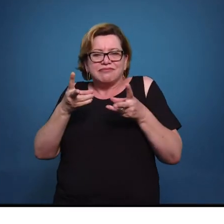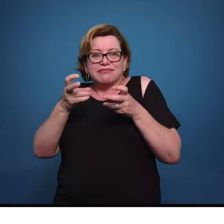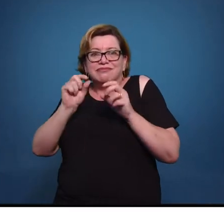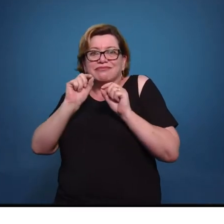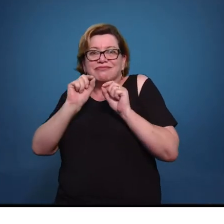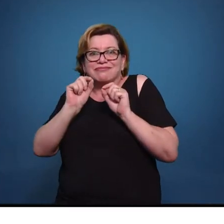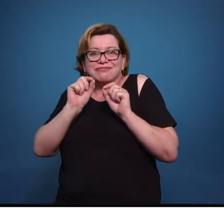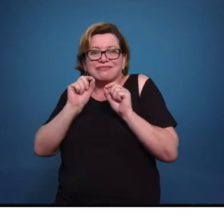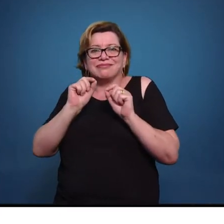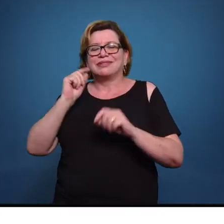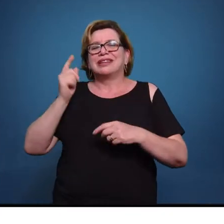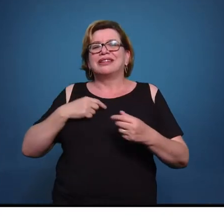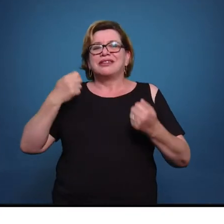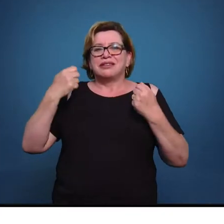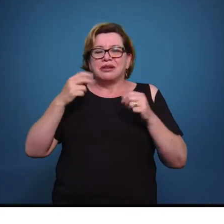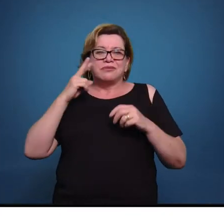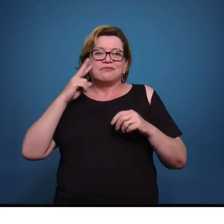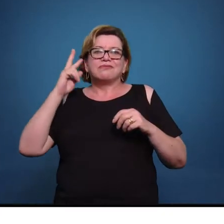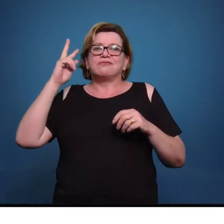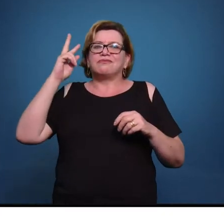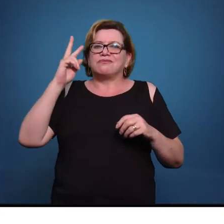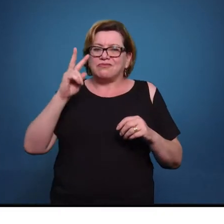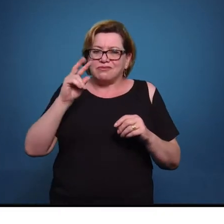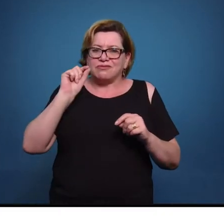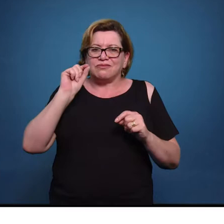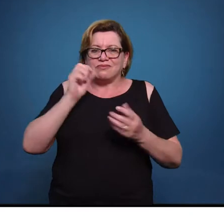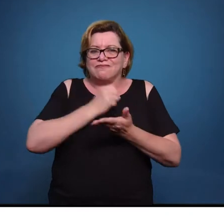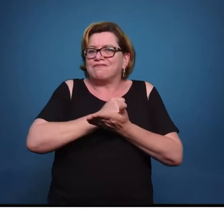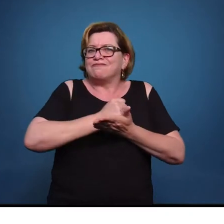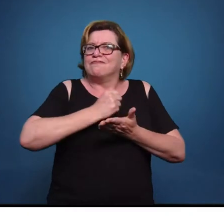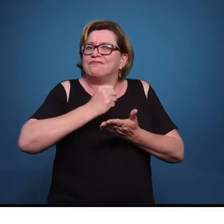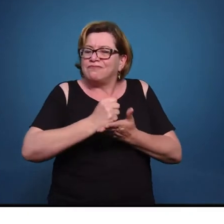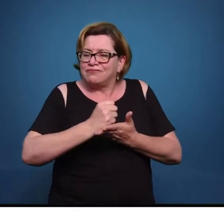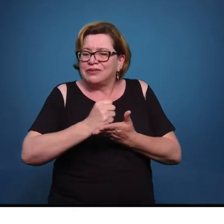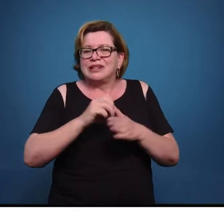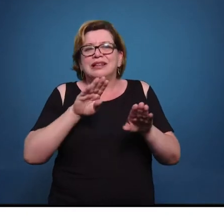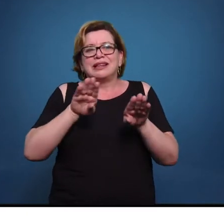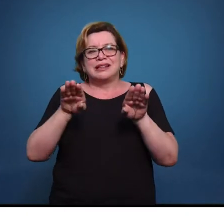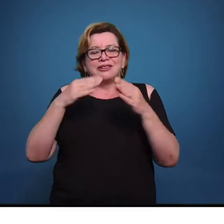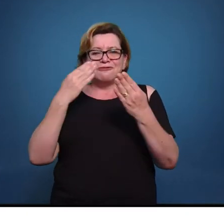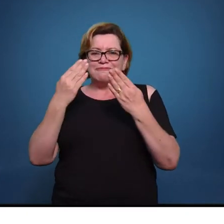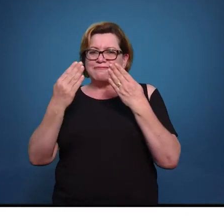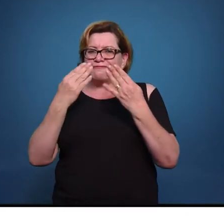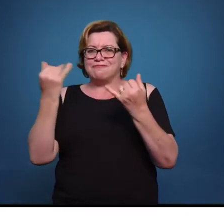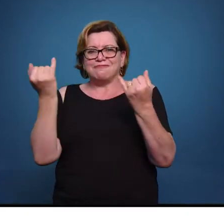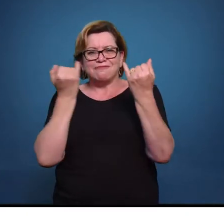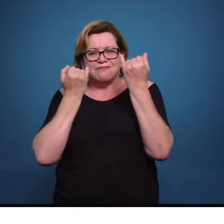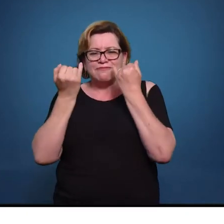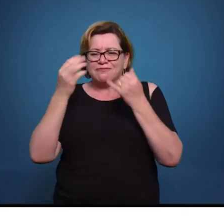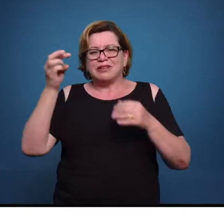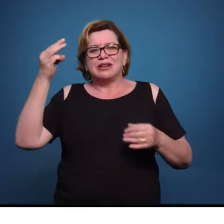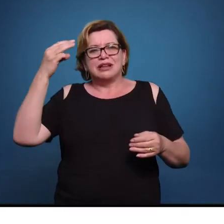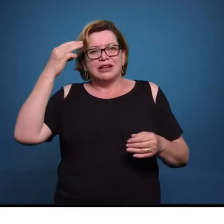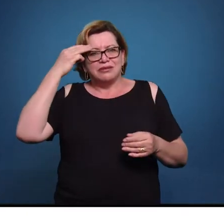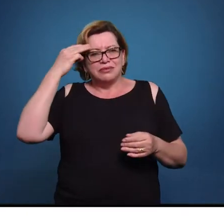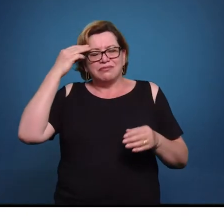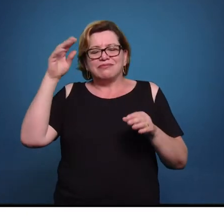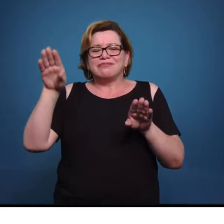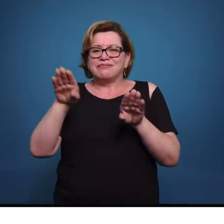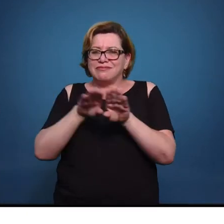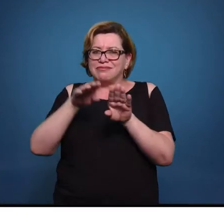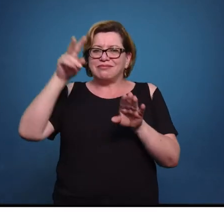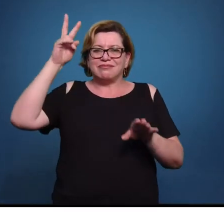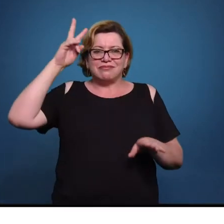questão, olharmos o que já aconteceu, cruzarmos as informações com as nossas memórias, com as nossas